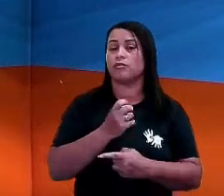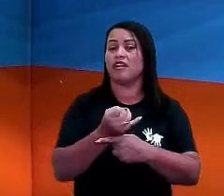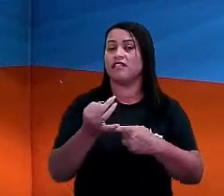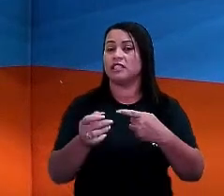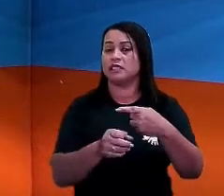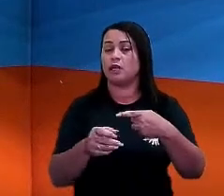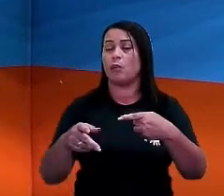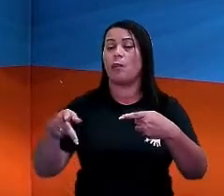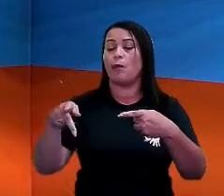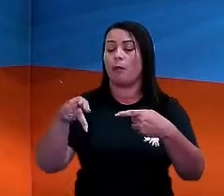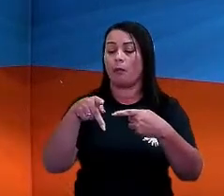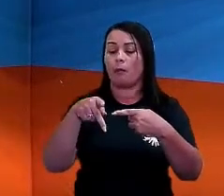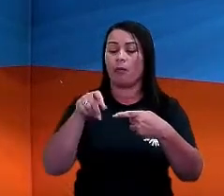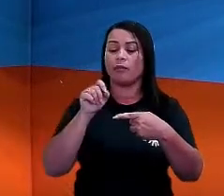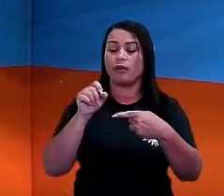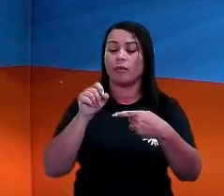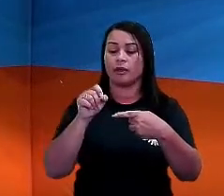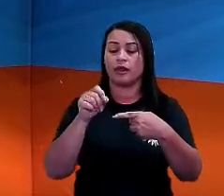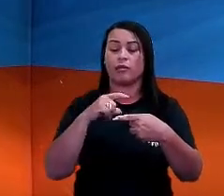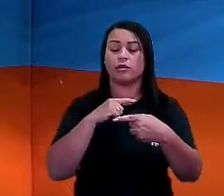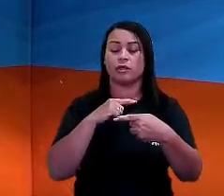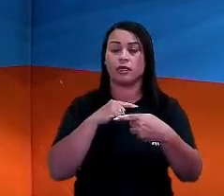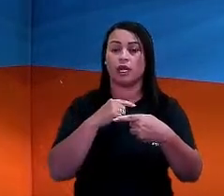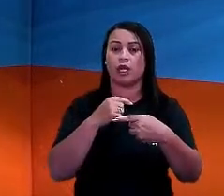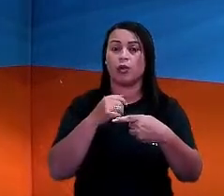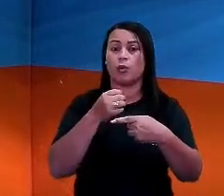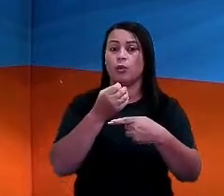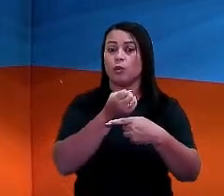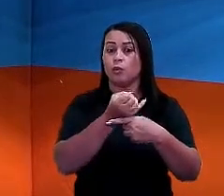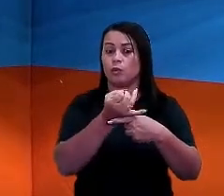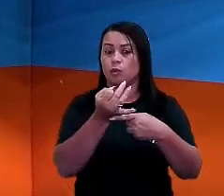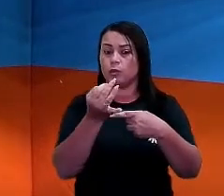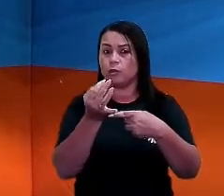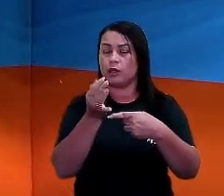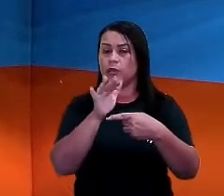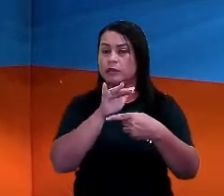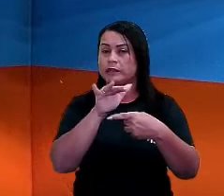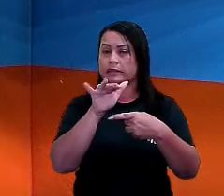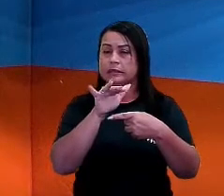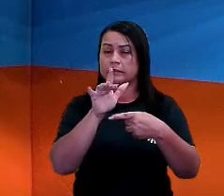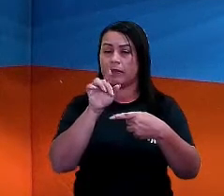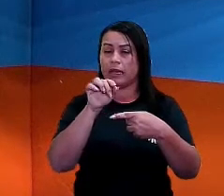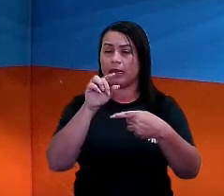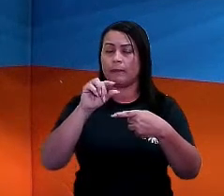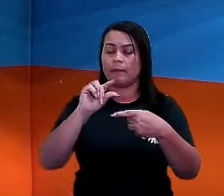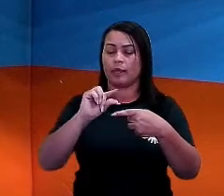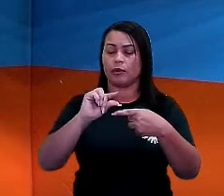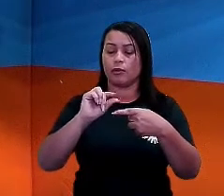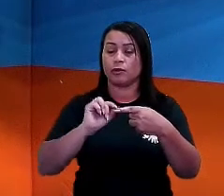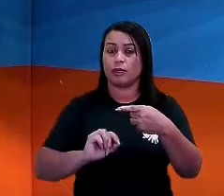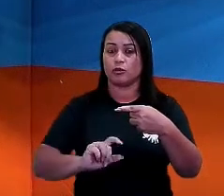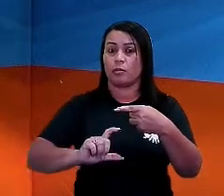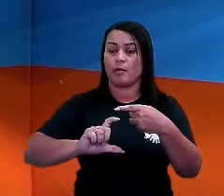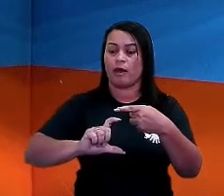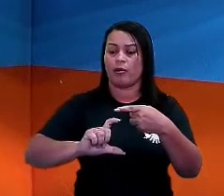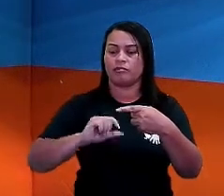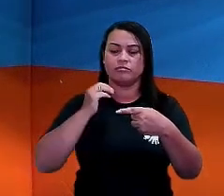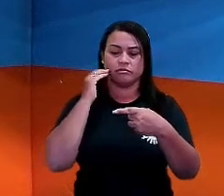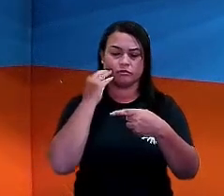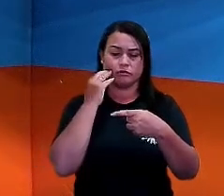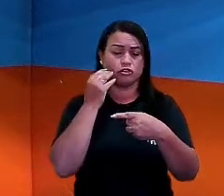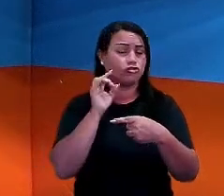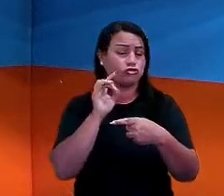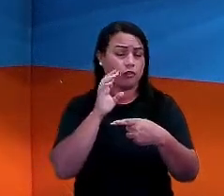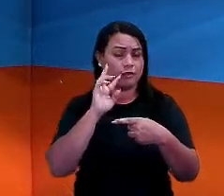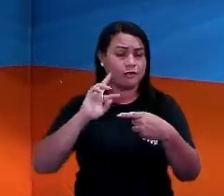o contrário. Quando o número de cima é menor do que o de baixo. Tá certo? É só